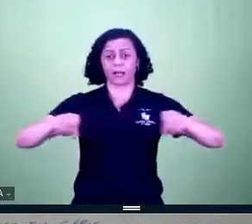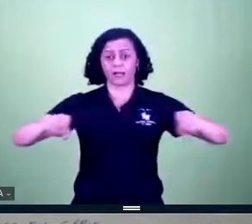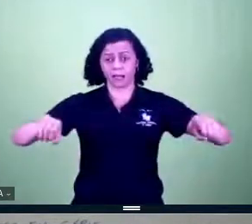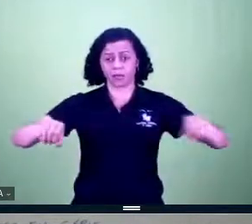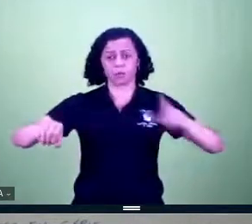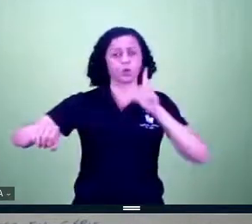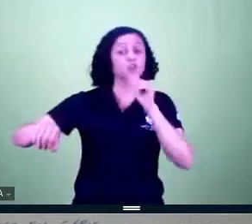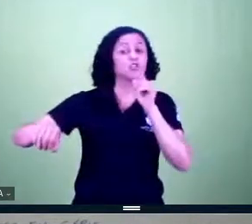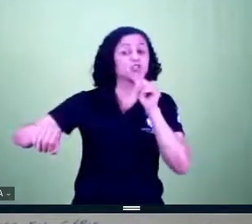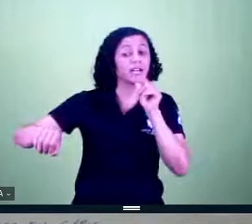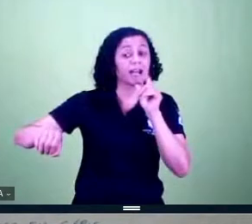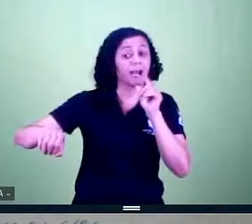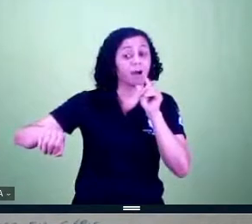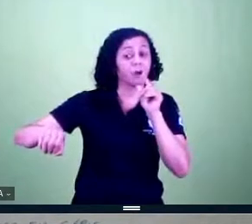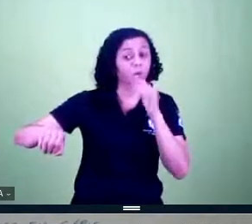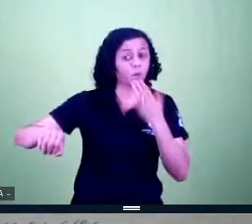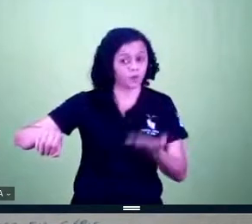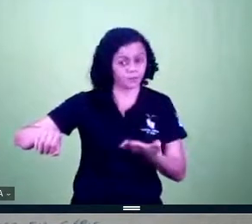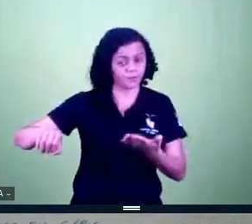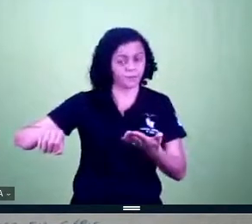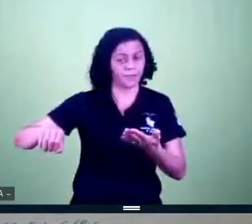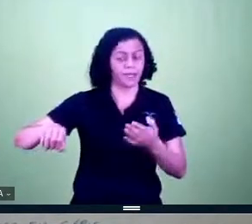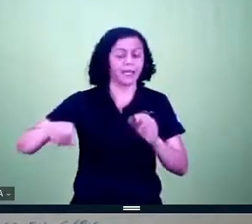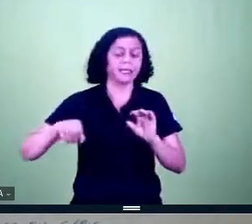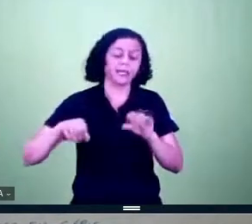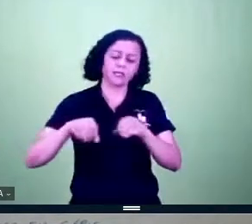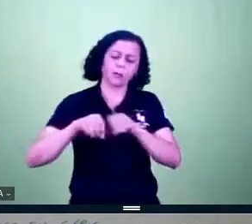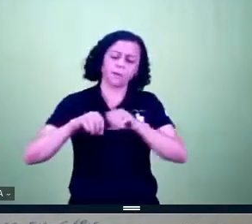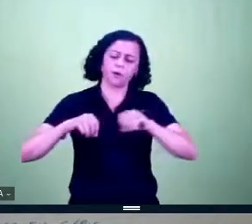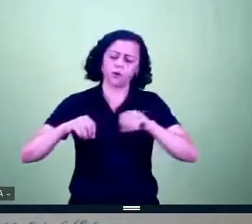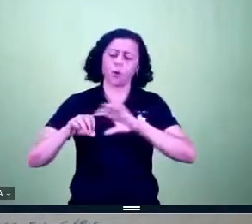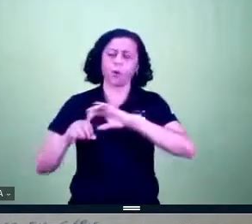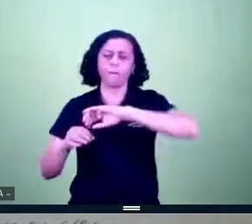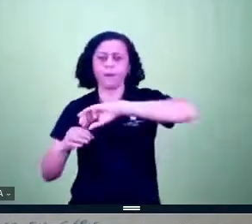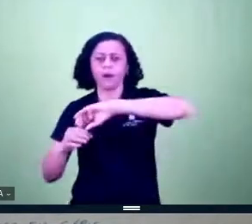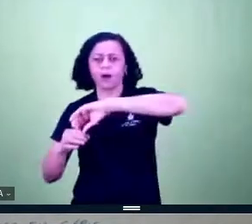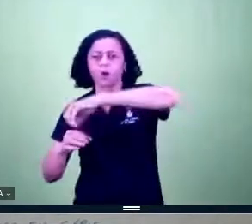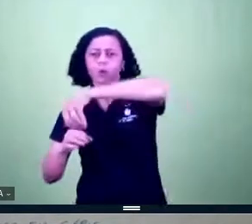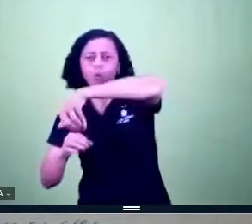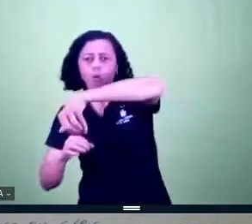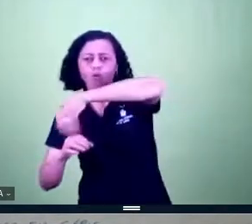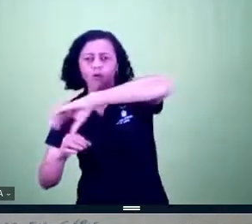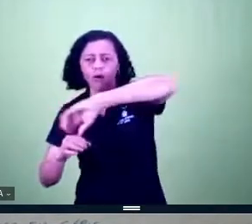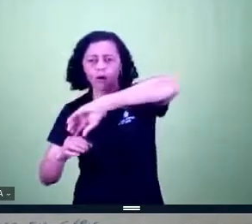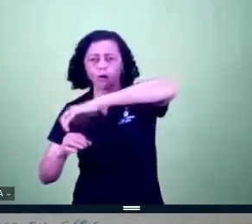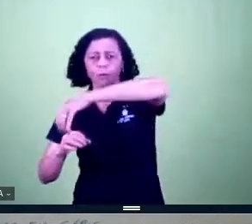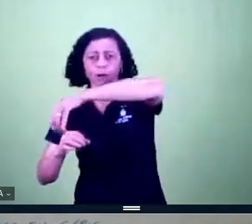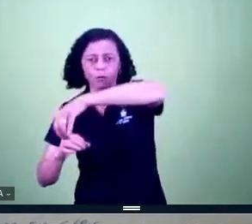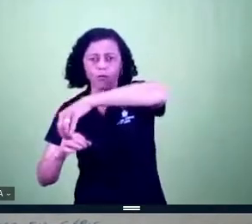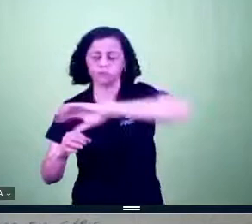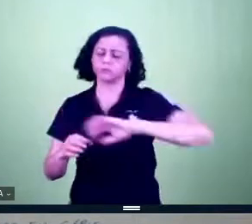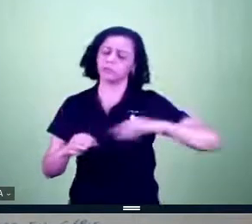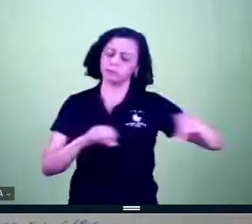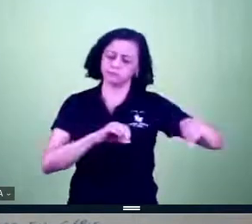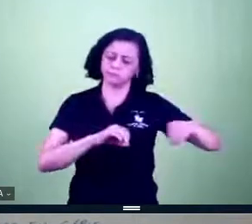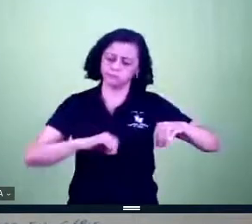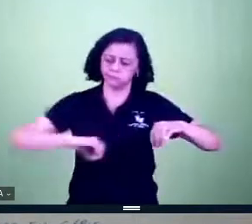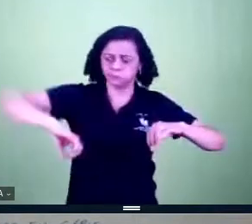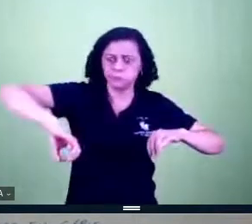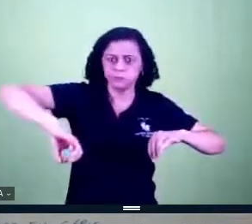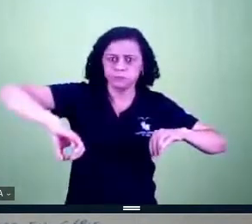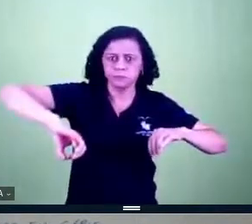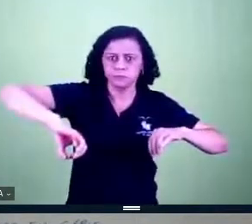de 45 e mais uma curva de 45. Cada joelho, curva que você põe na tubulação de água, né,